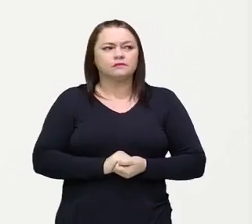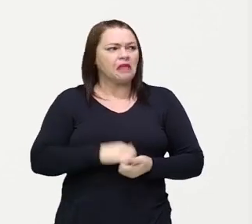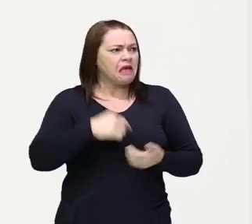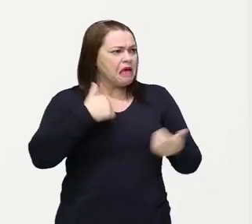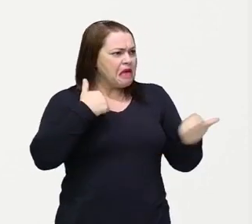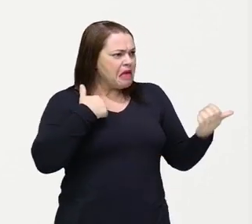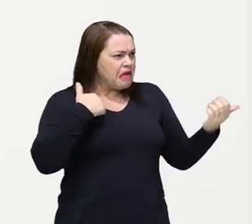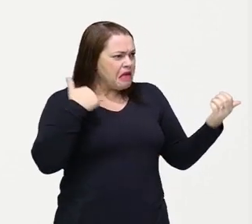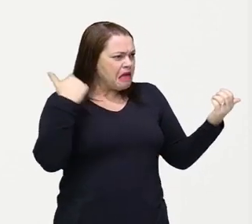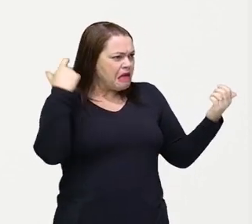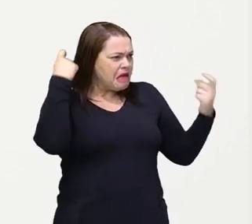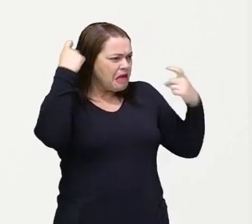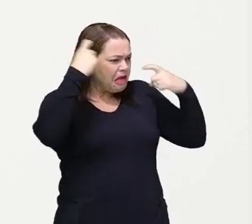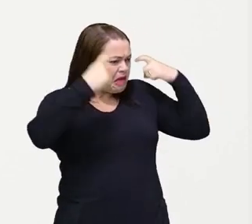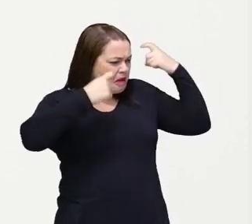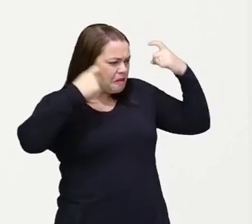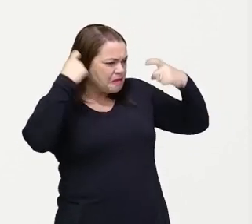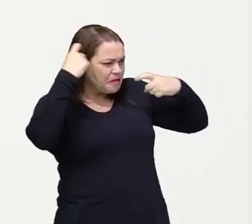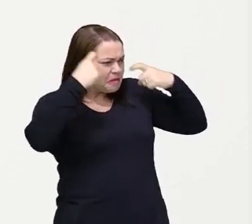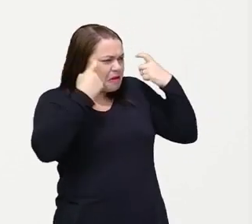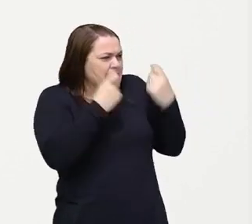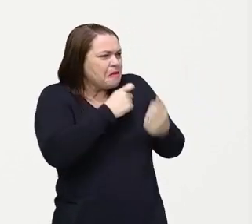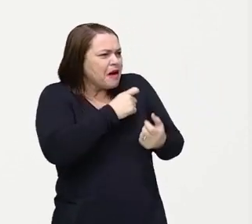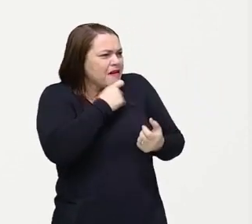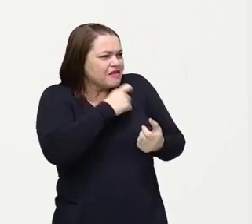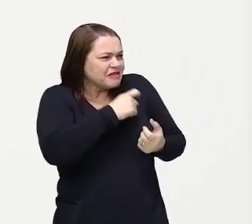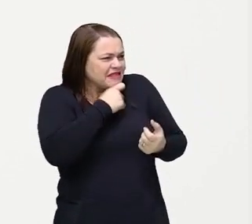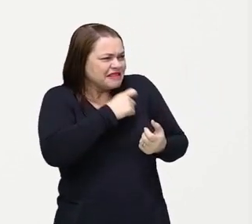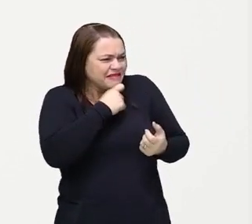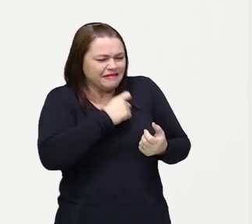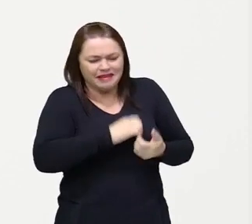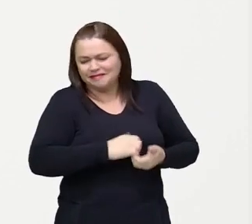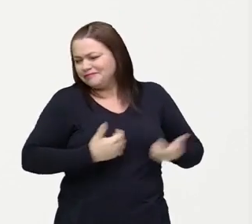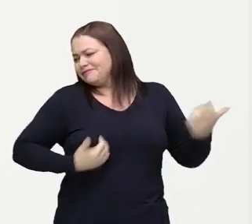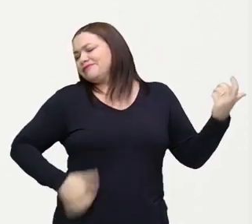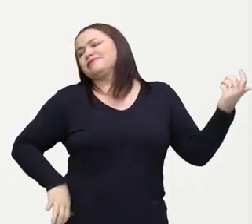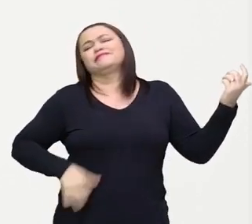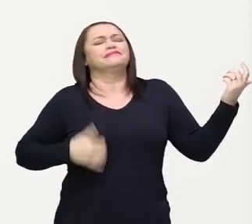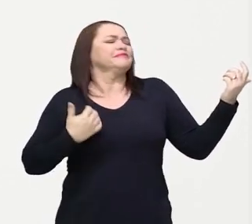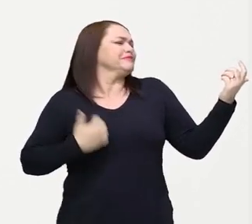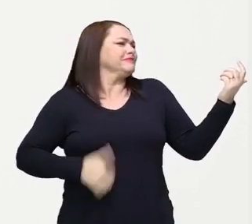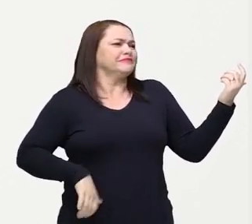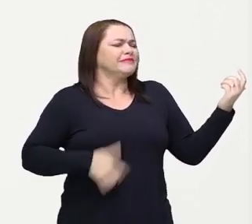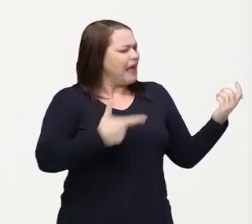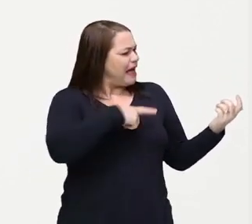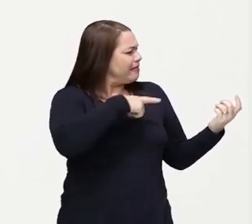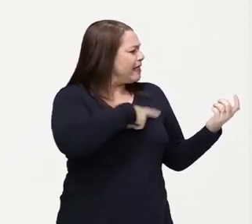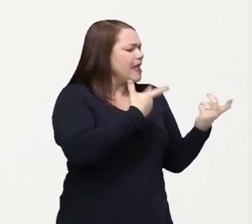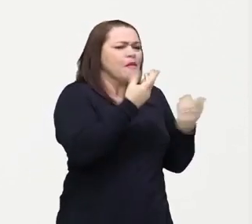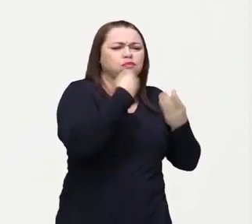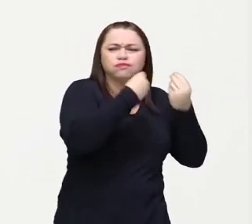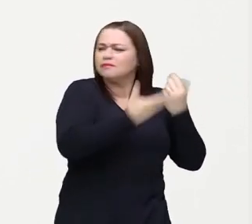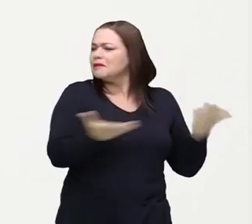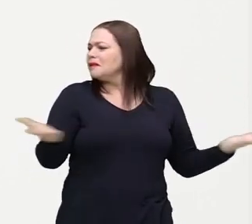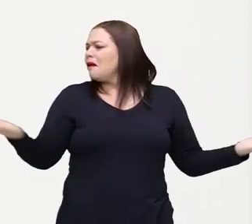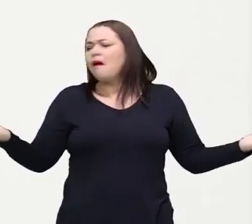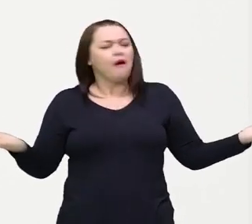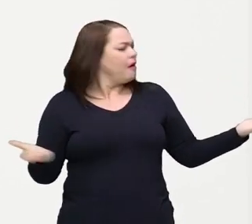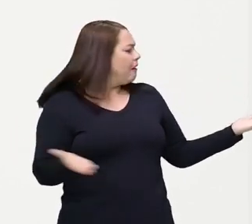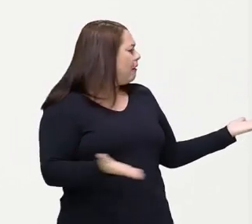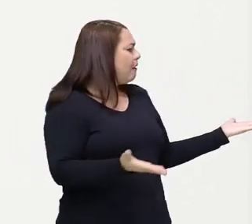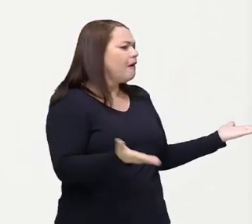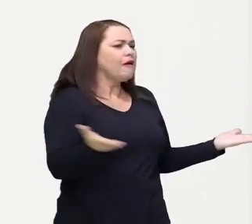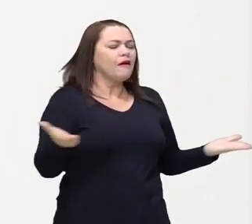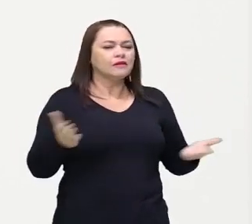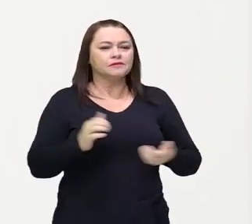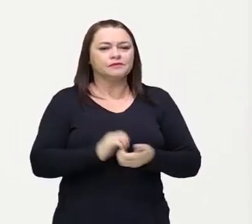Eu me preocupar com o inverno? Perguntou a cigarra. Temos comida de sobra por enquanto. Mas